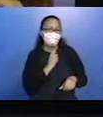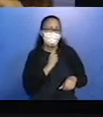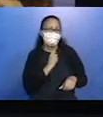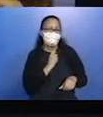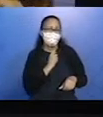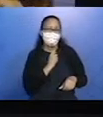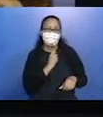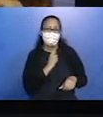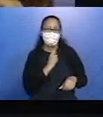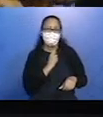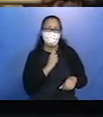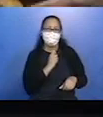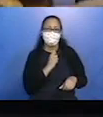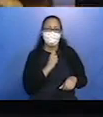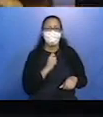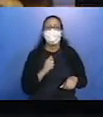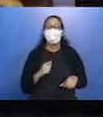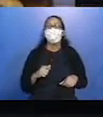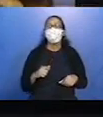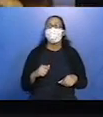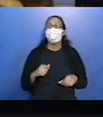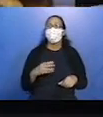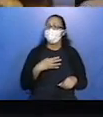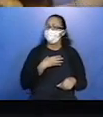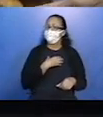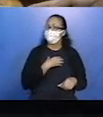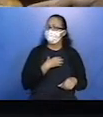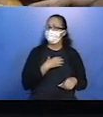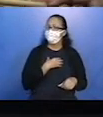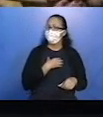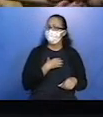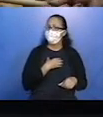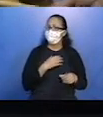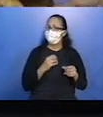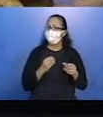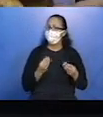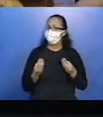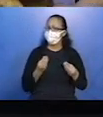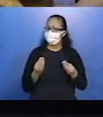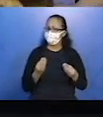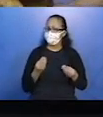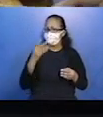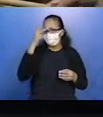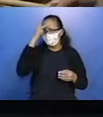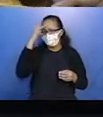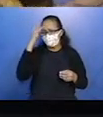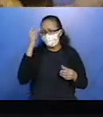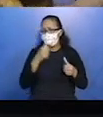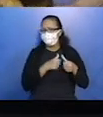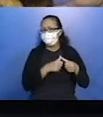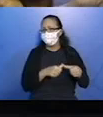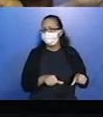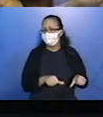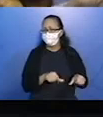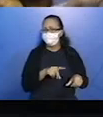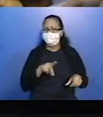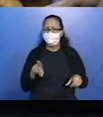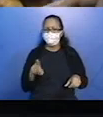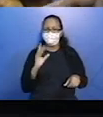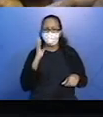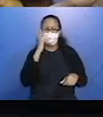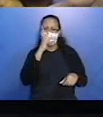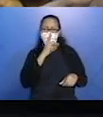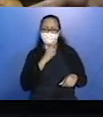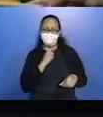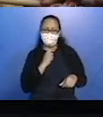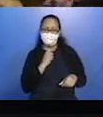Ser linda é um estado que a pessoa está, né? Você fica linda quando você se arruma, quando você se produz,